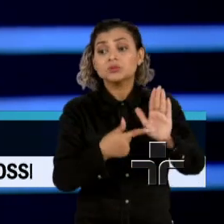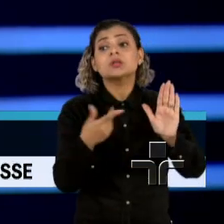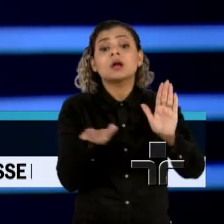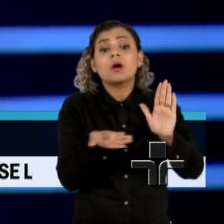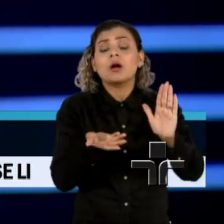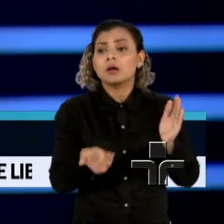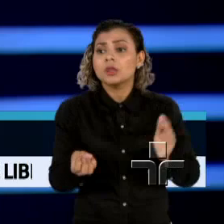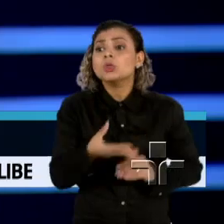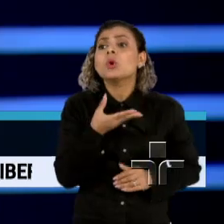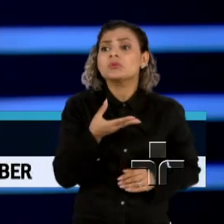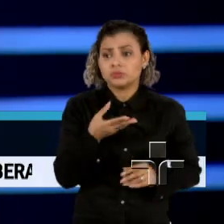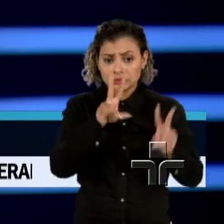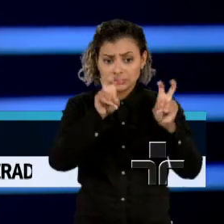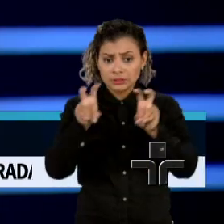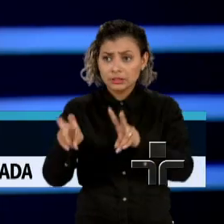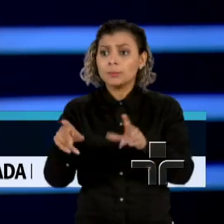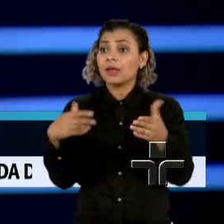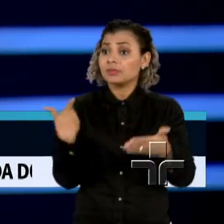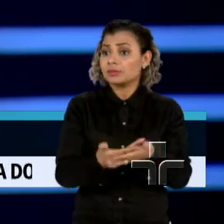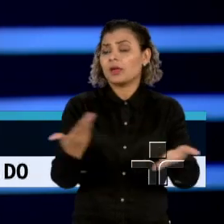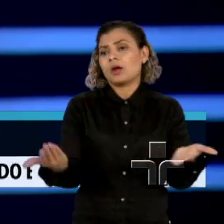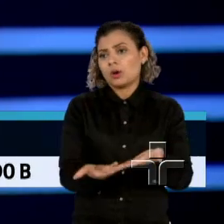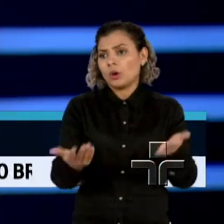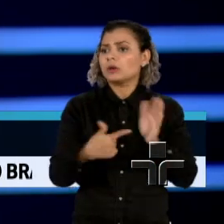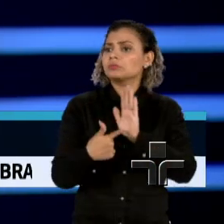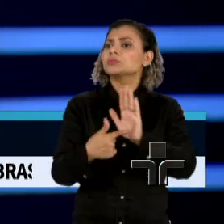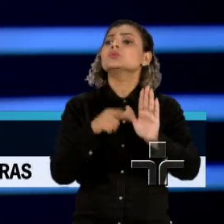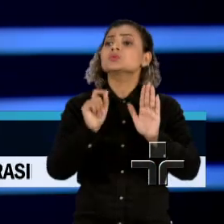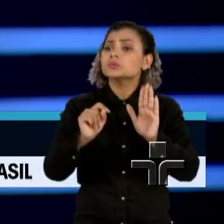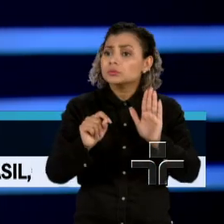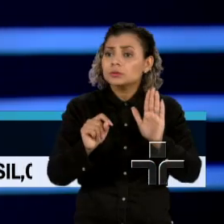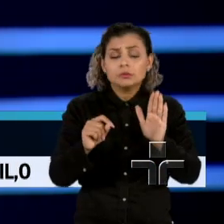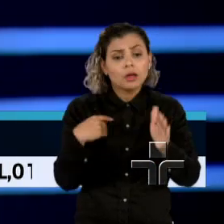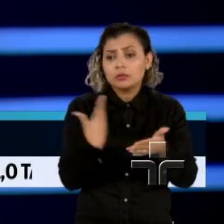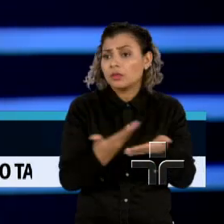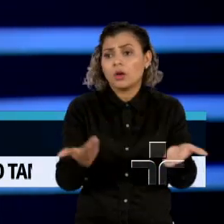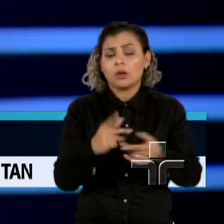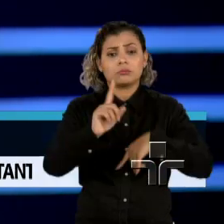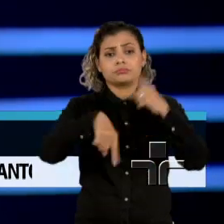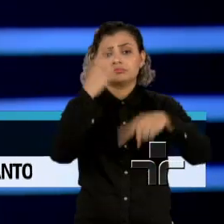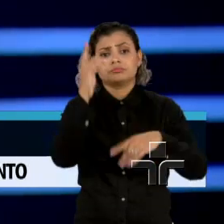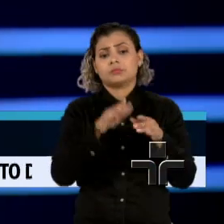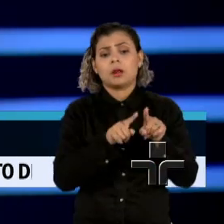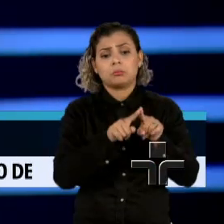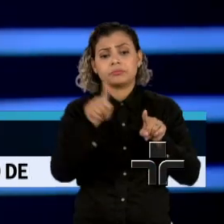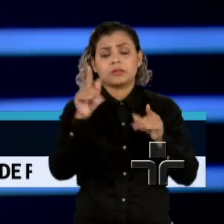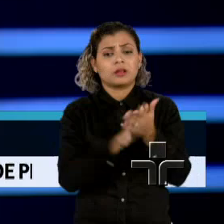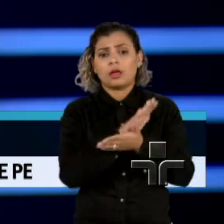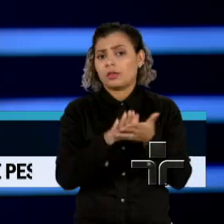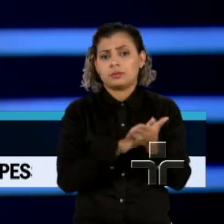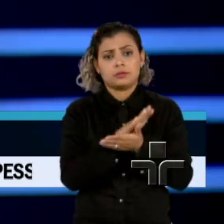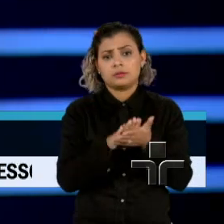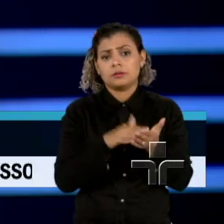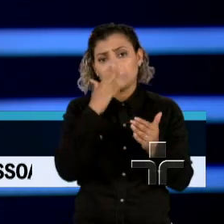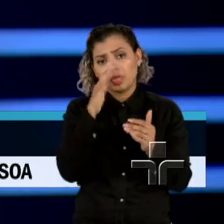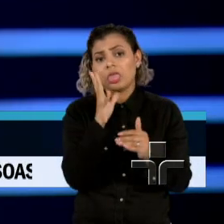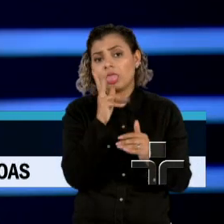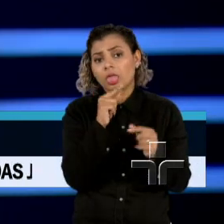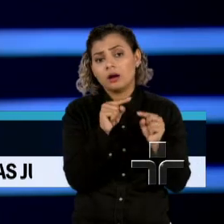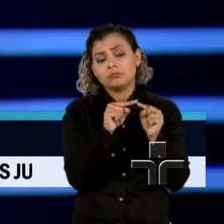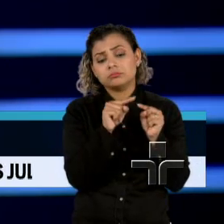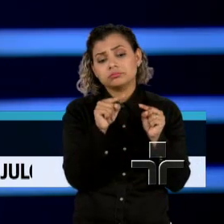temas novos que esse governo até o momento está apresentando não andaram, né? Ou andaram de maneira muito